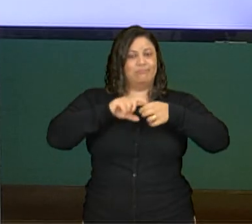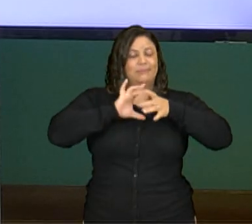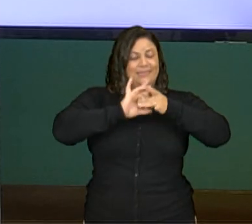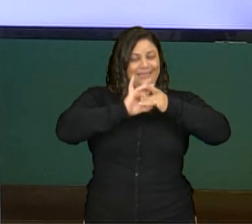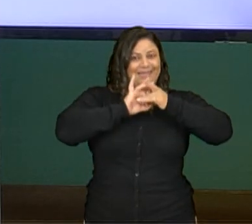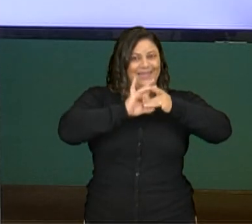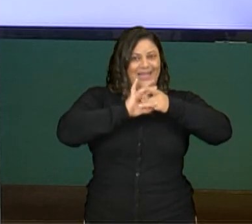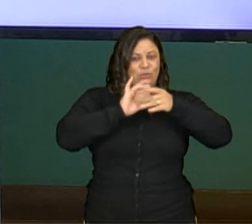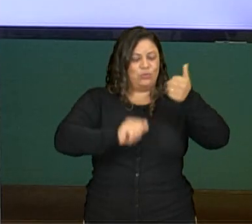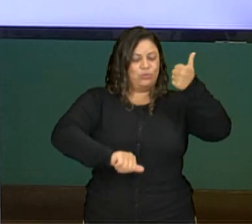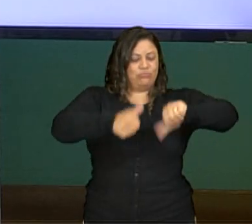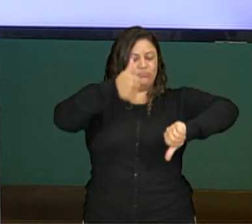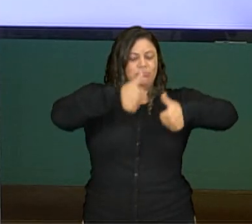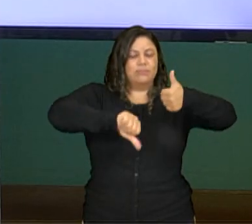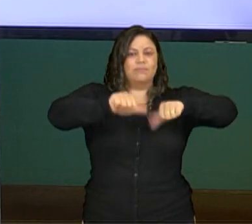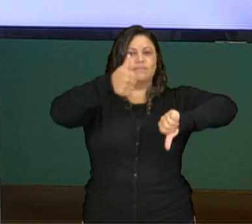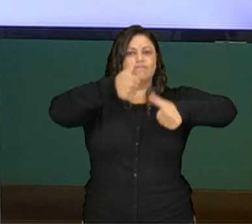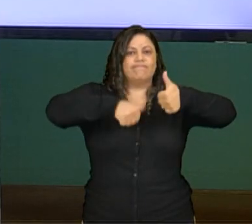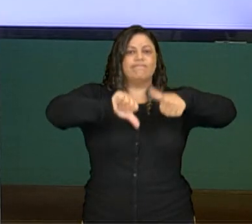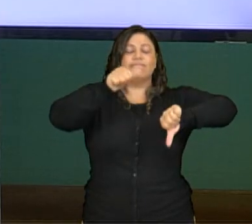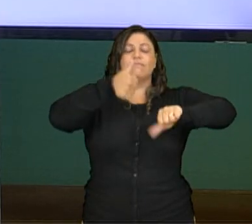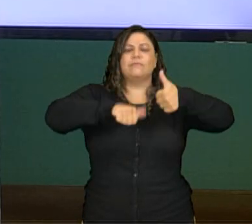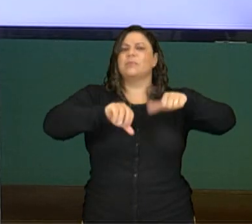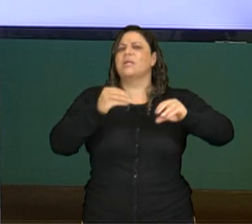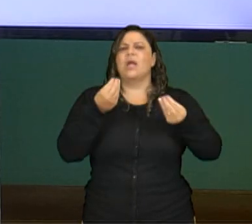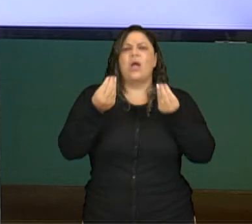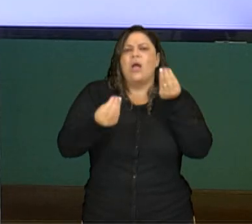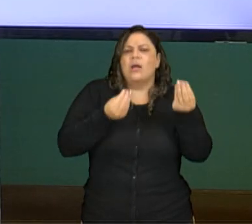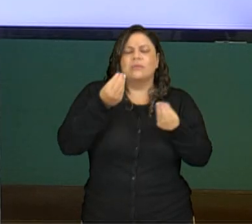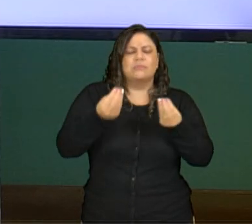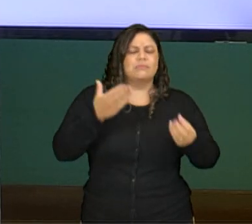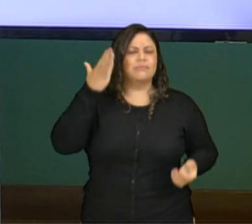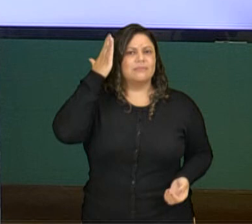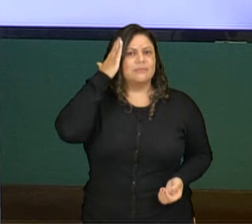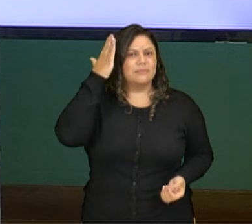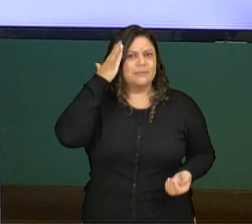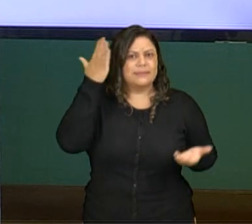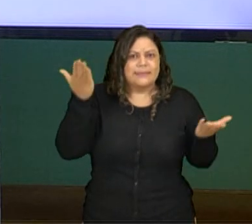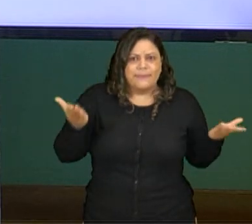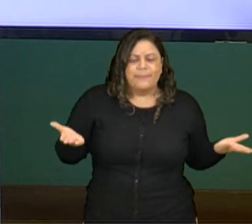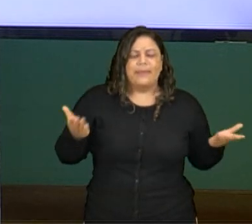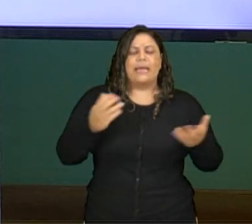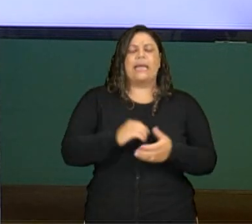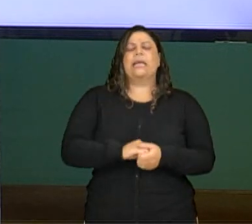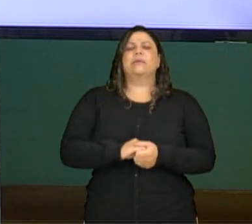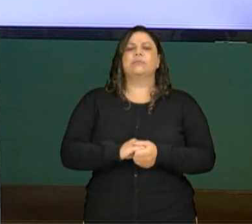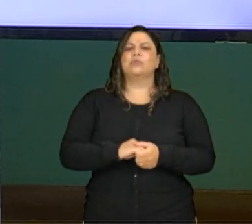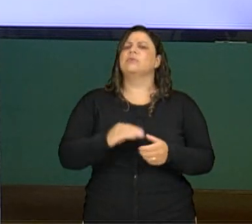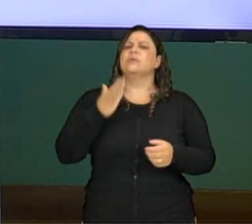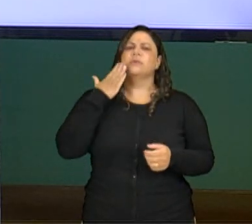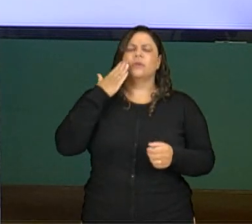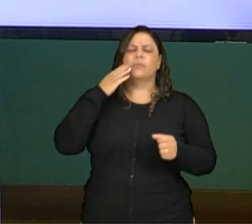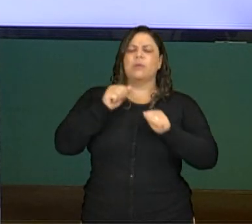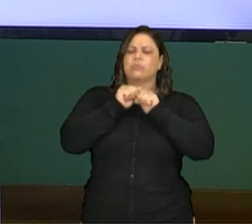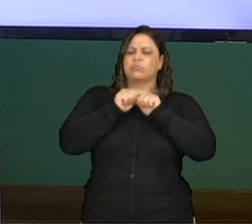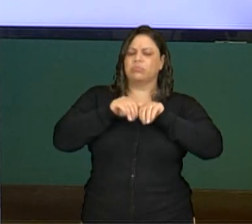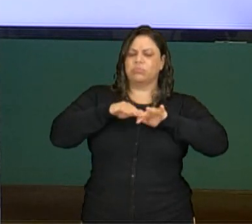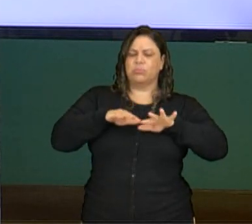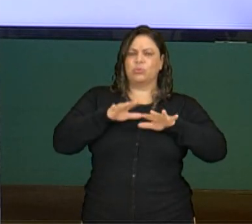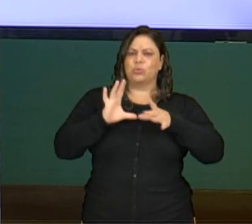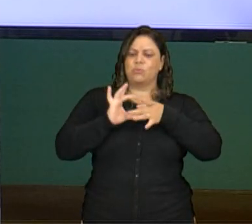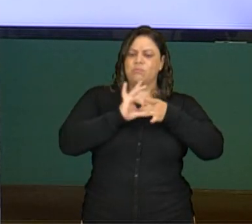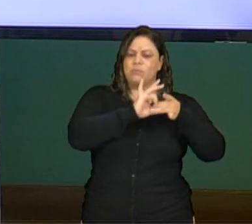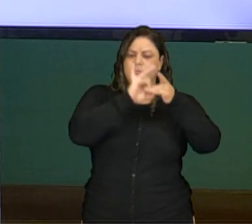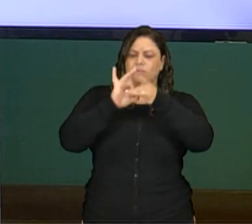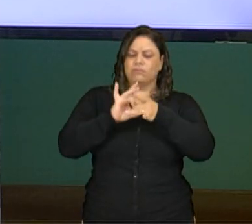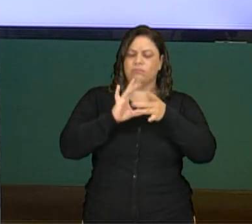isso? Sabemos da distribuição eletrônica dos seus 6 elétrons e encontramos